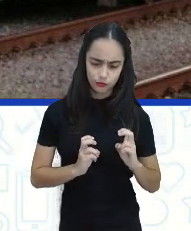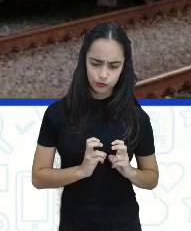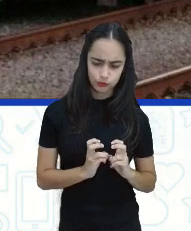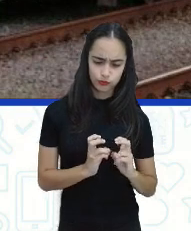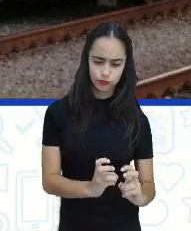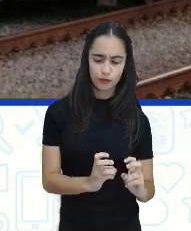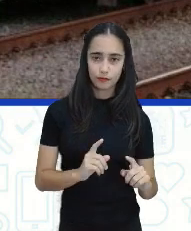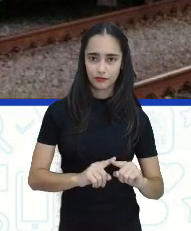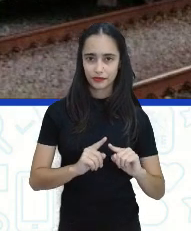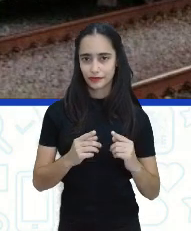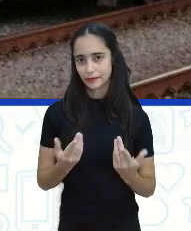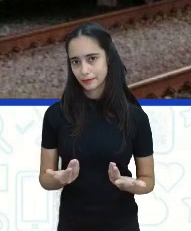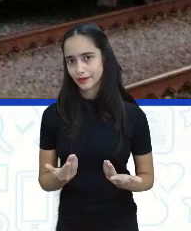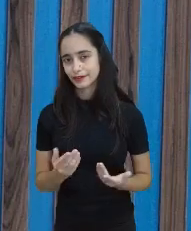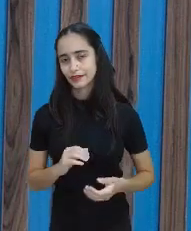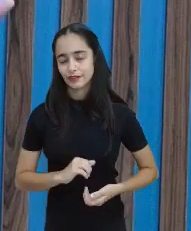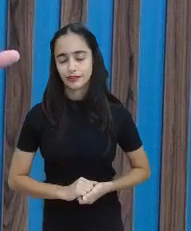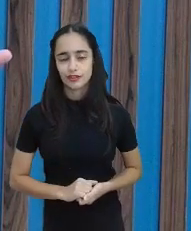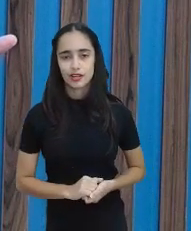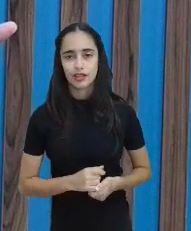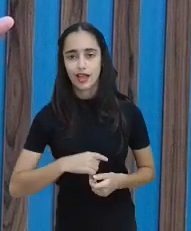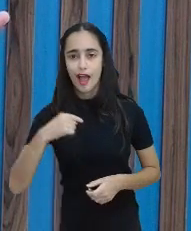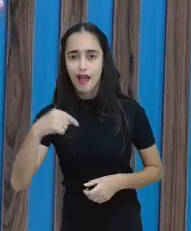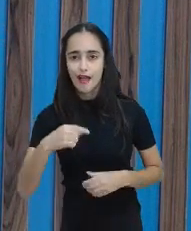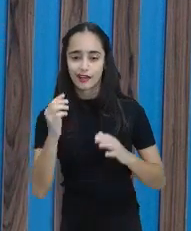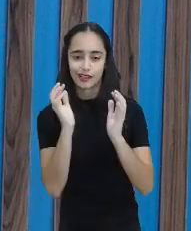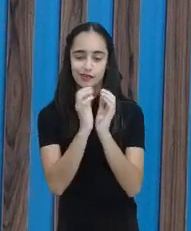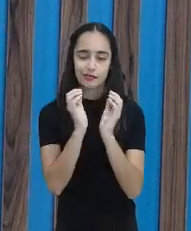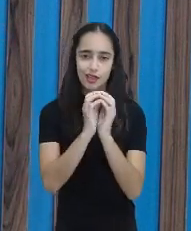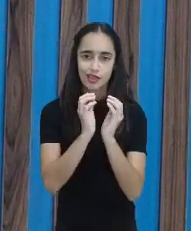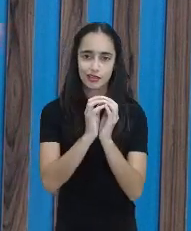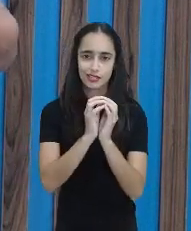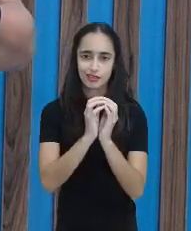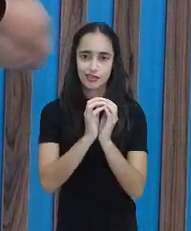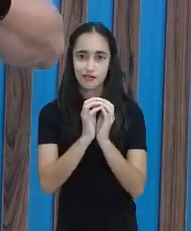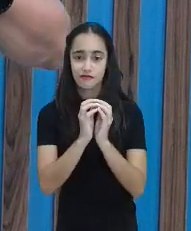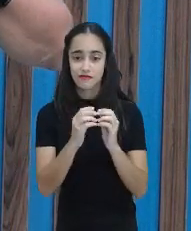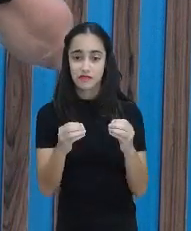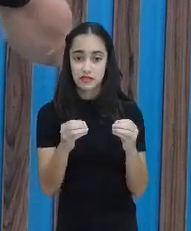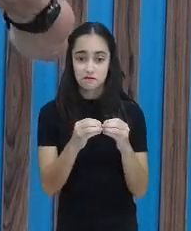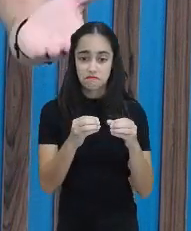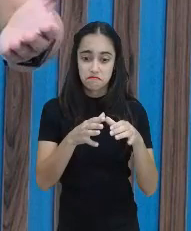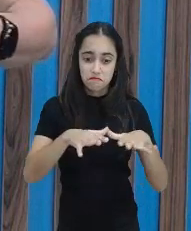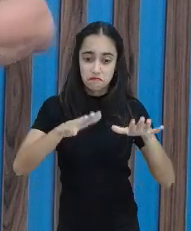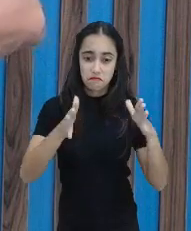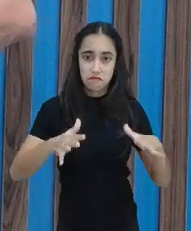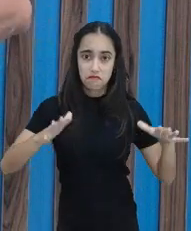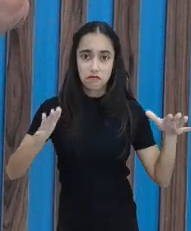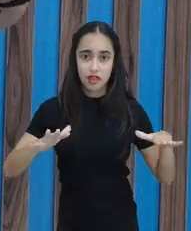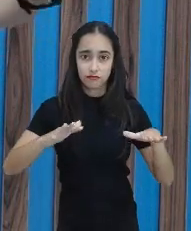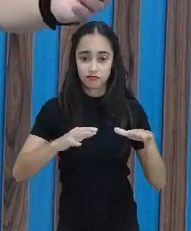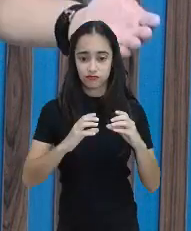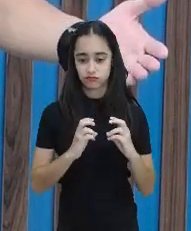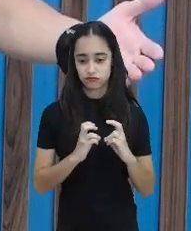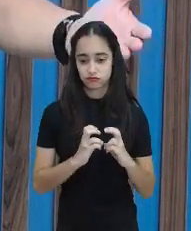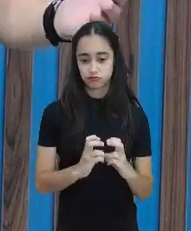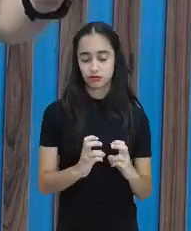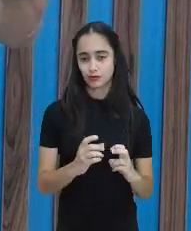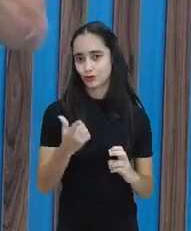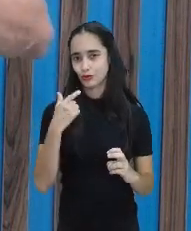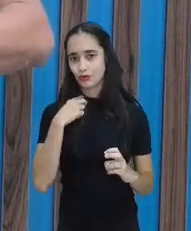está abaixo do nível do mar. Né? Embora a gente possa entender que existe um trem né? Que liga a